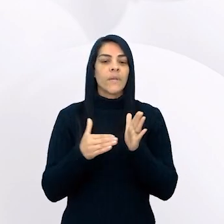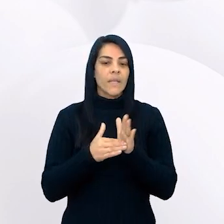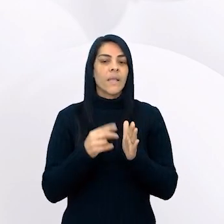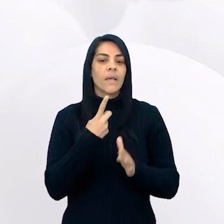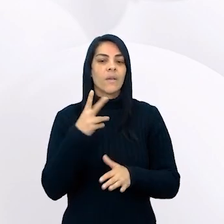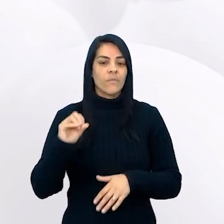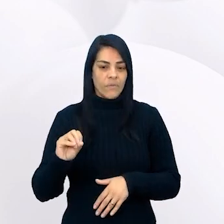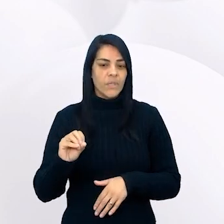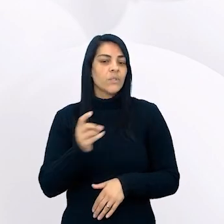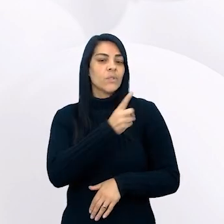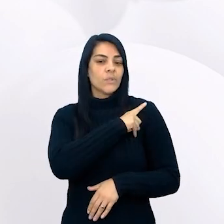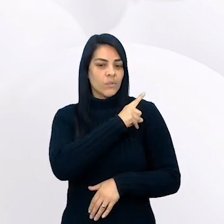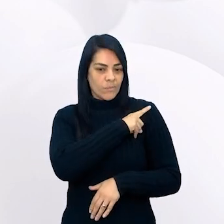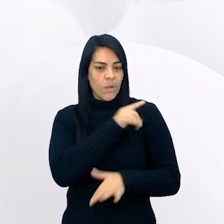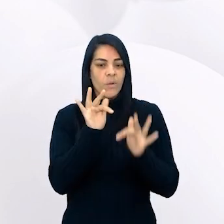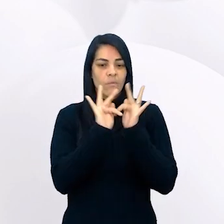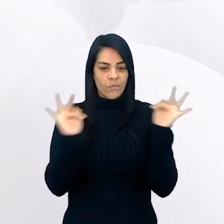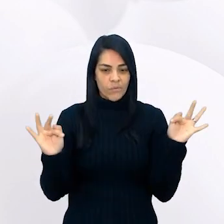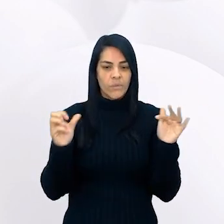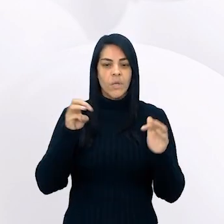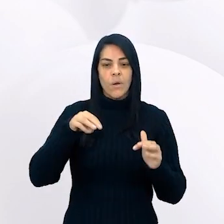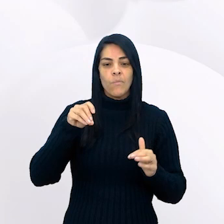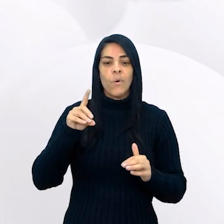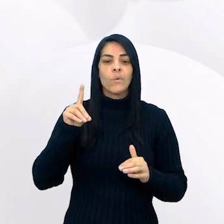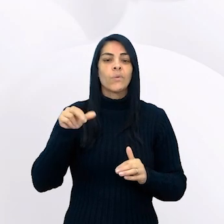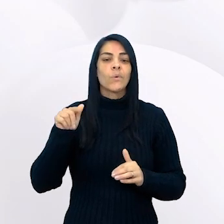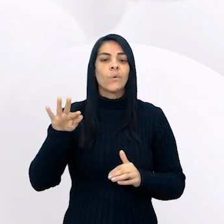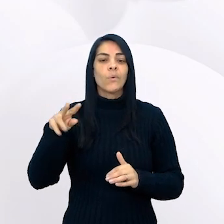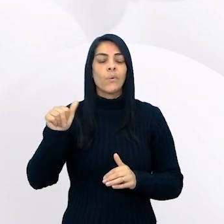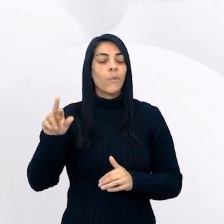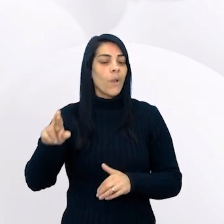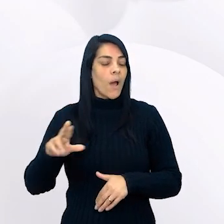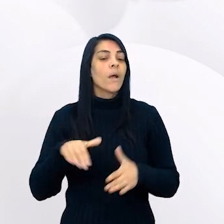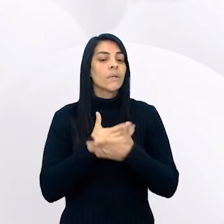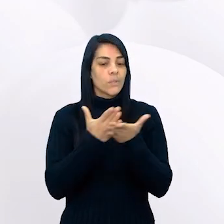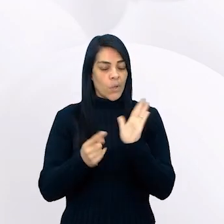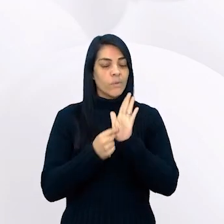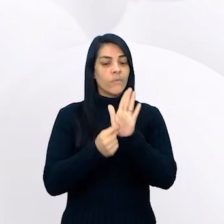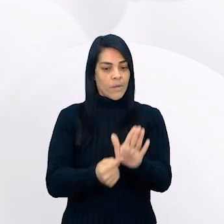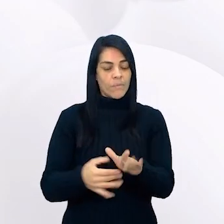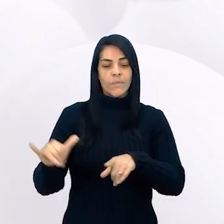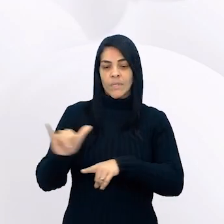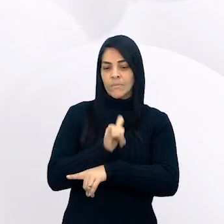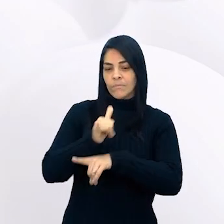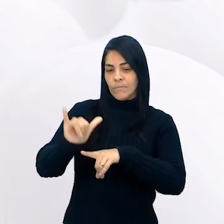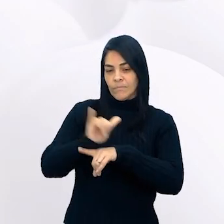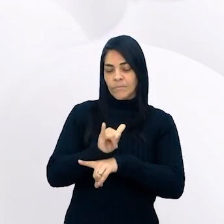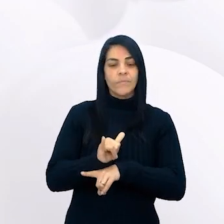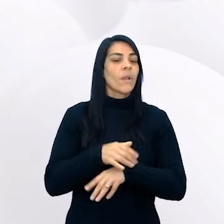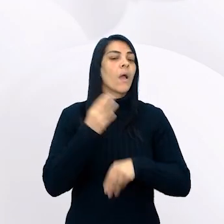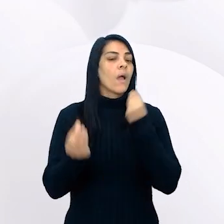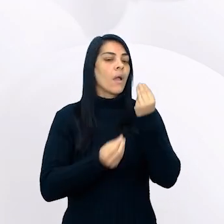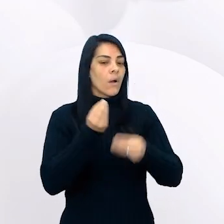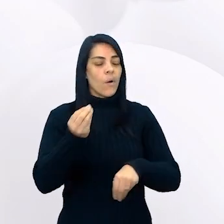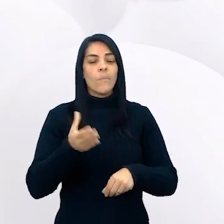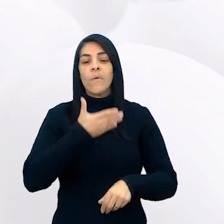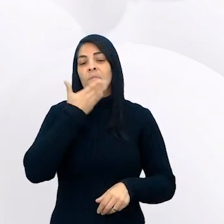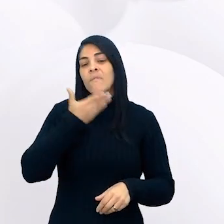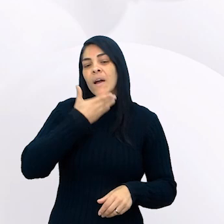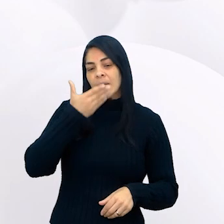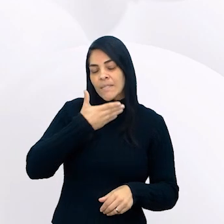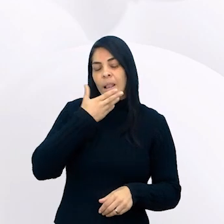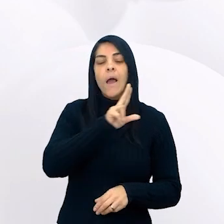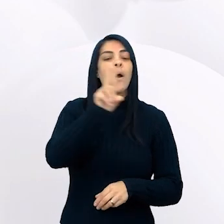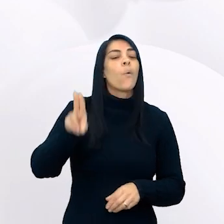série, função modular. Então, nós vamos sugerir aí instrumentos e estratégias de como facilitar